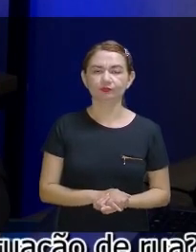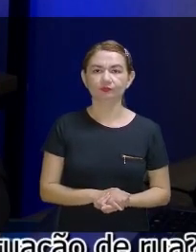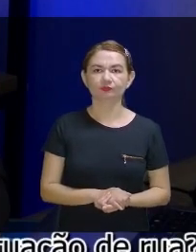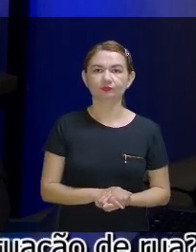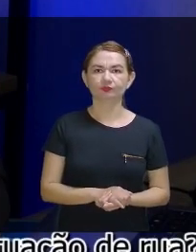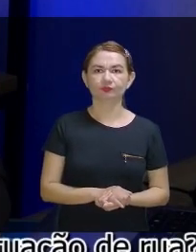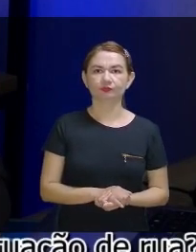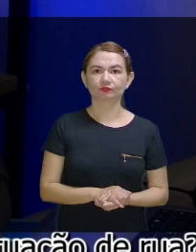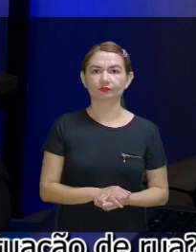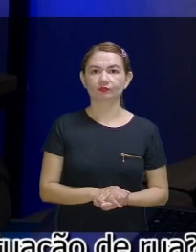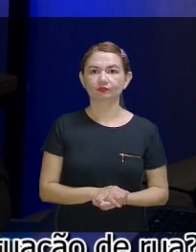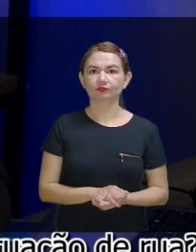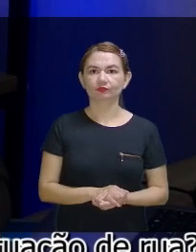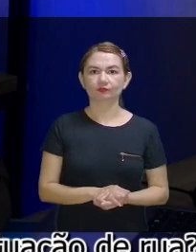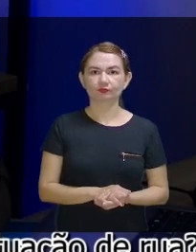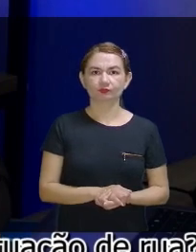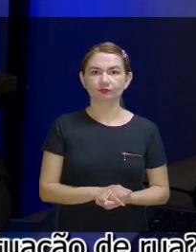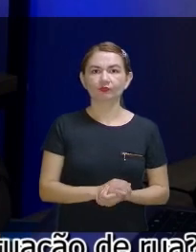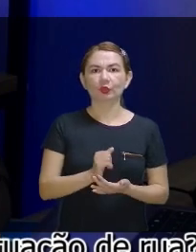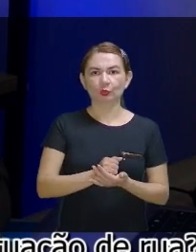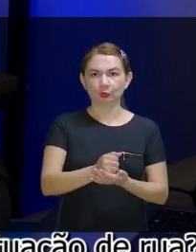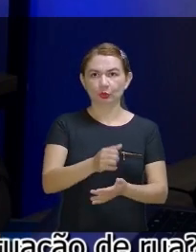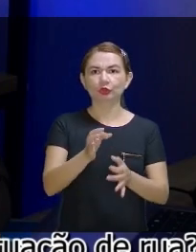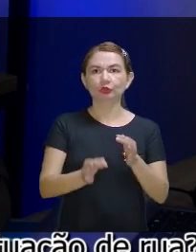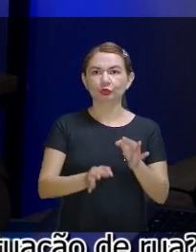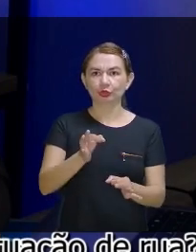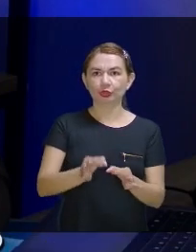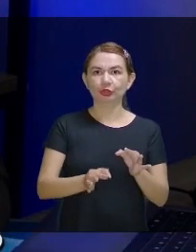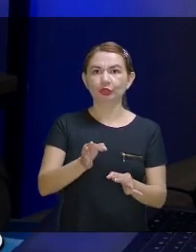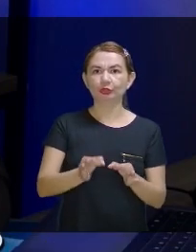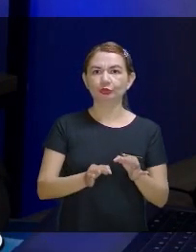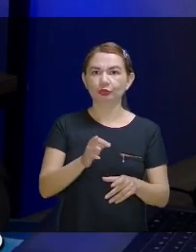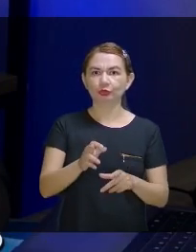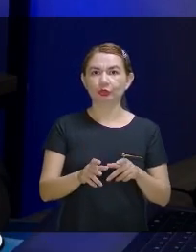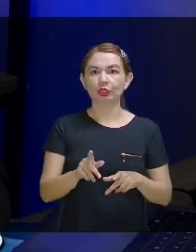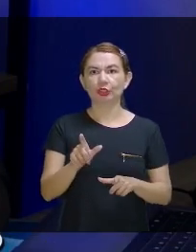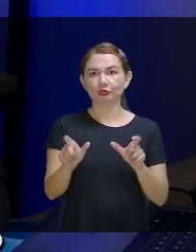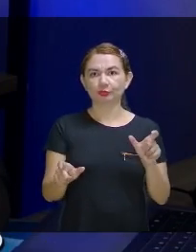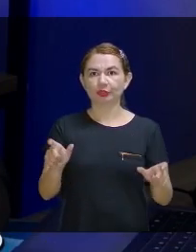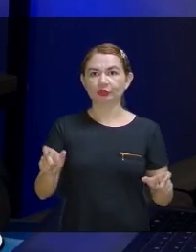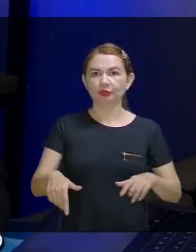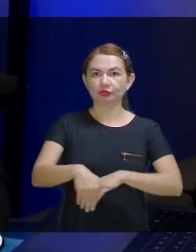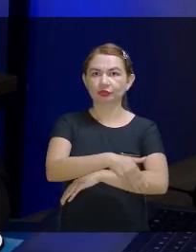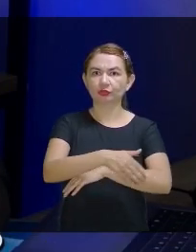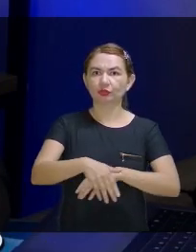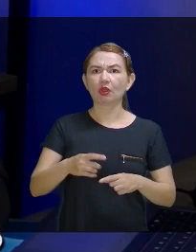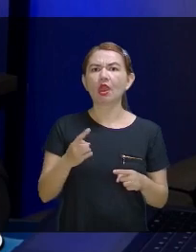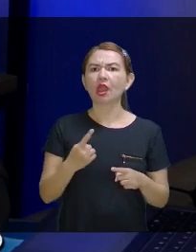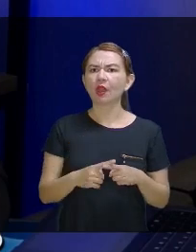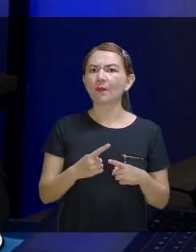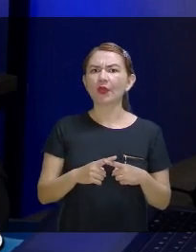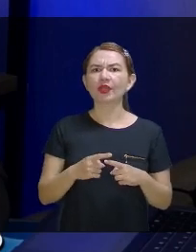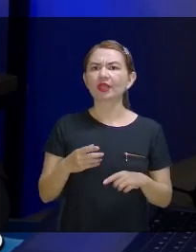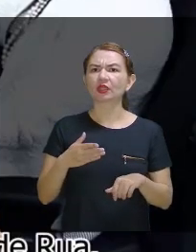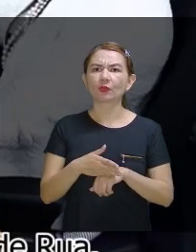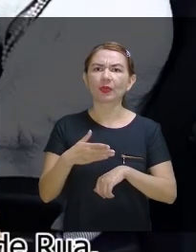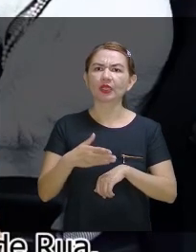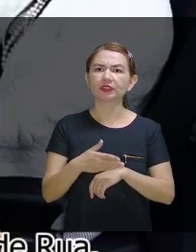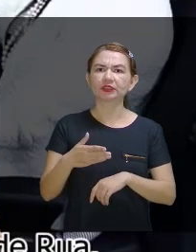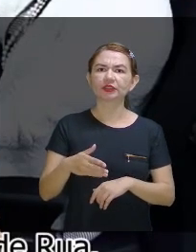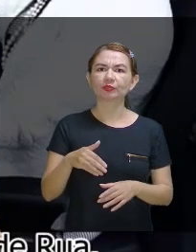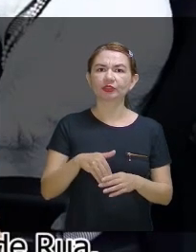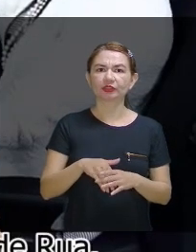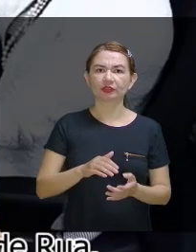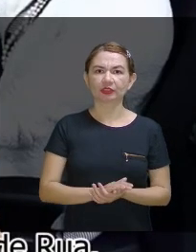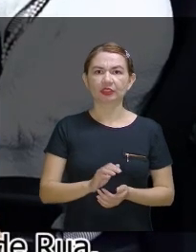presta a essas pessoas em situação de rua? E por que eles não participam mais da eleição? Olha, no